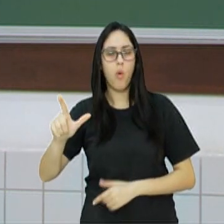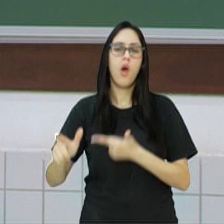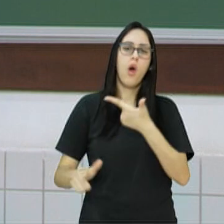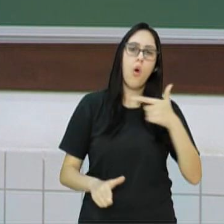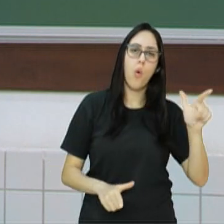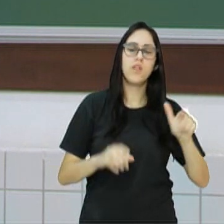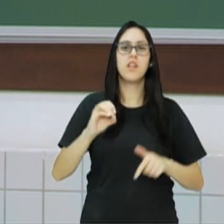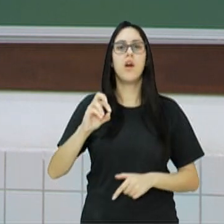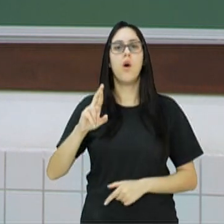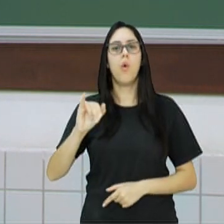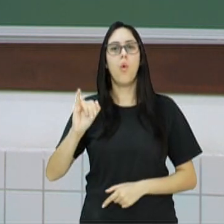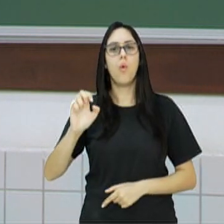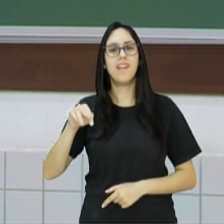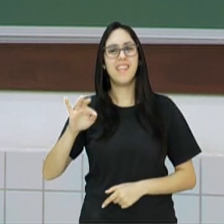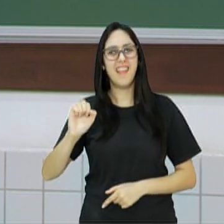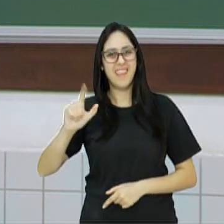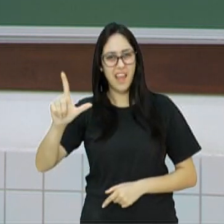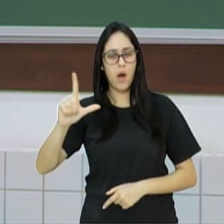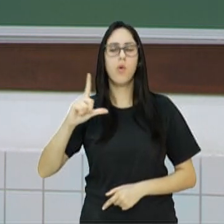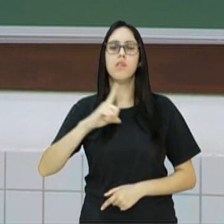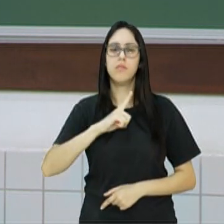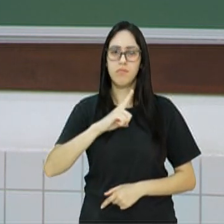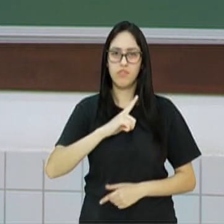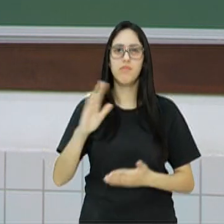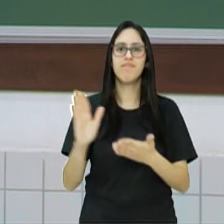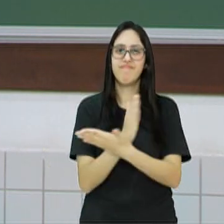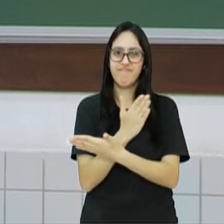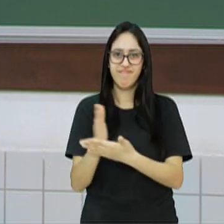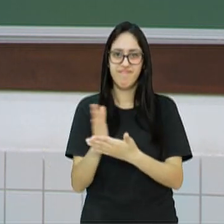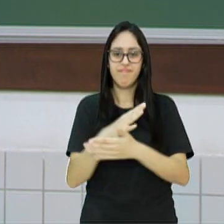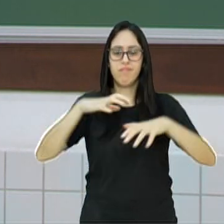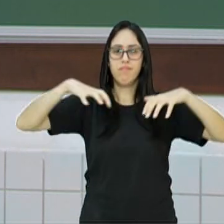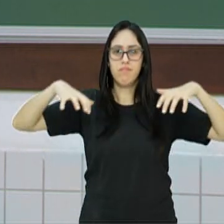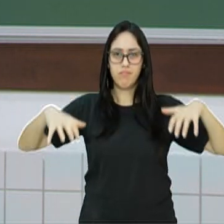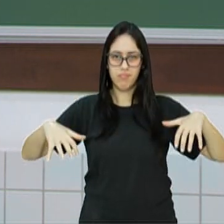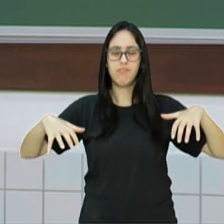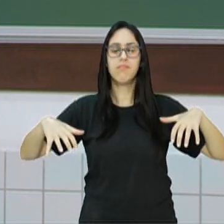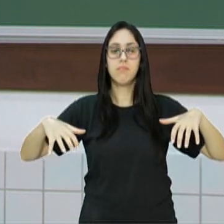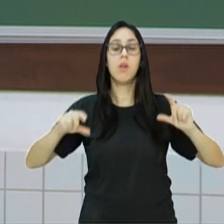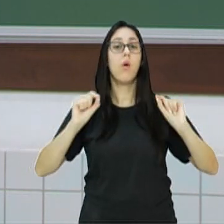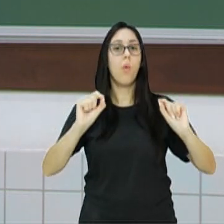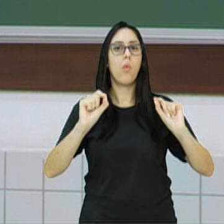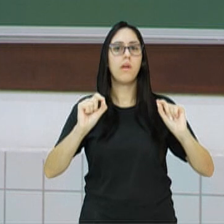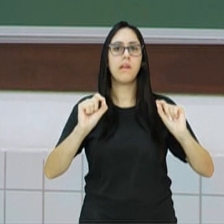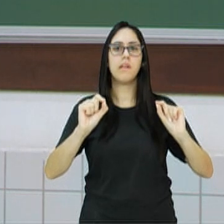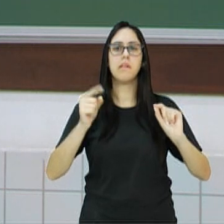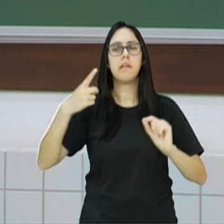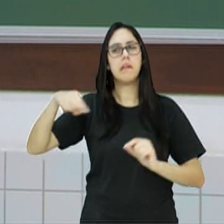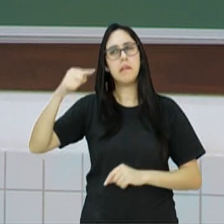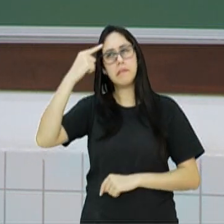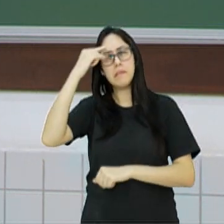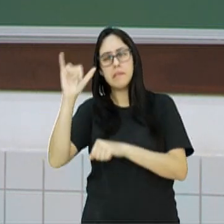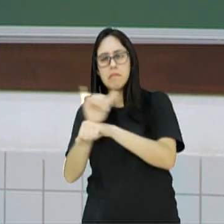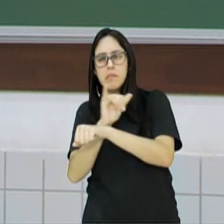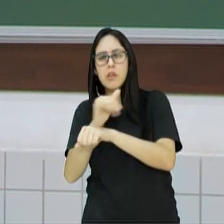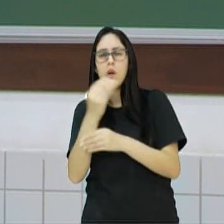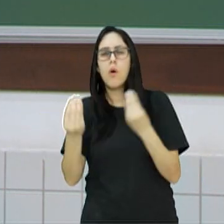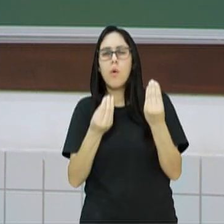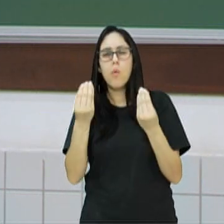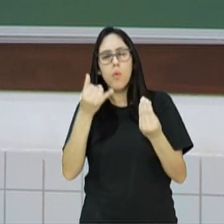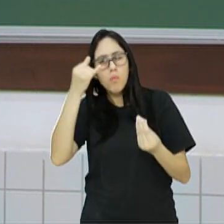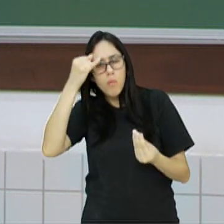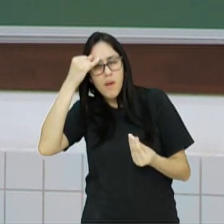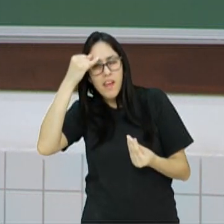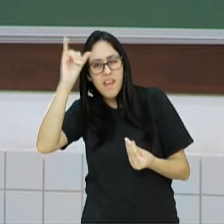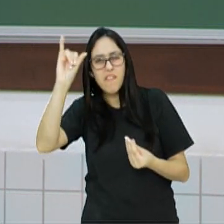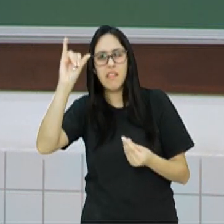Berlim Ocidental capitalista. E para se evitar, né, que os berlinenses orientais mudassem, né, migrassem para o